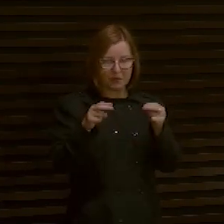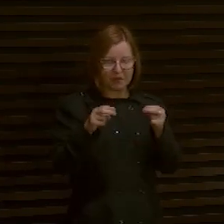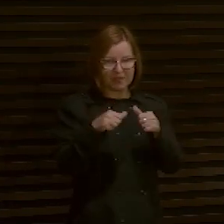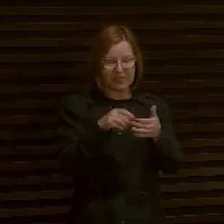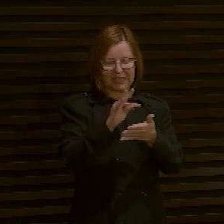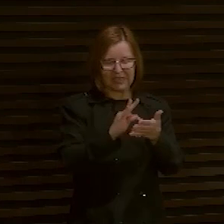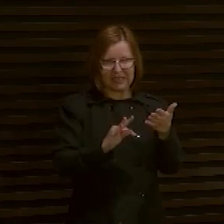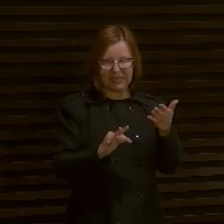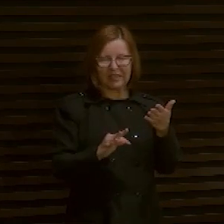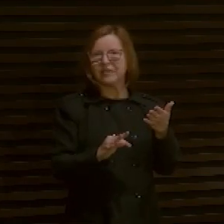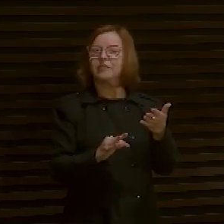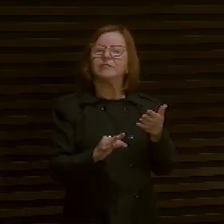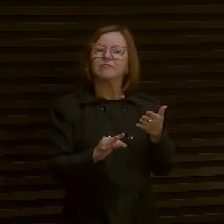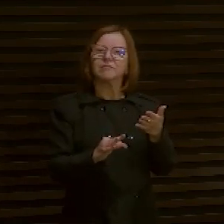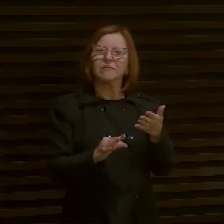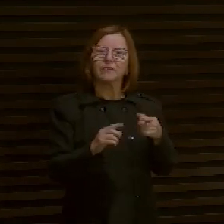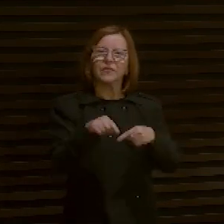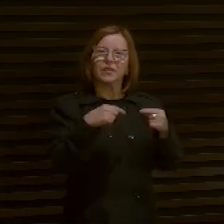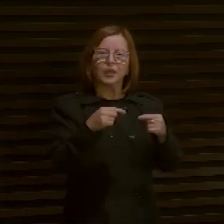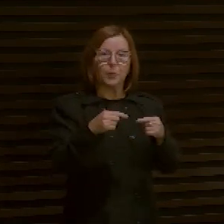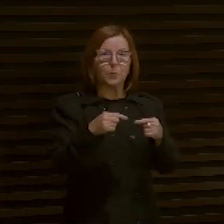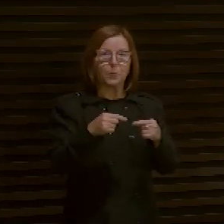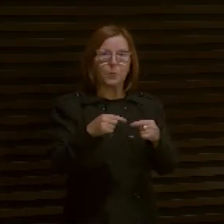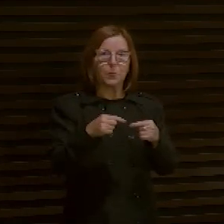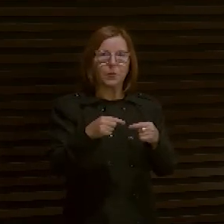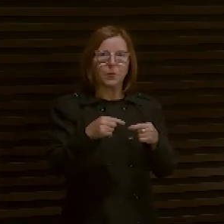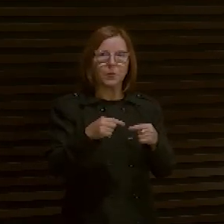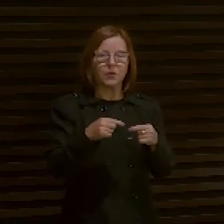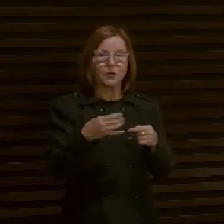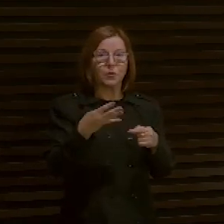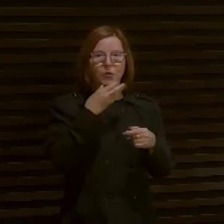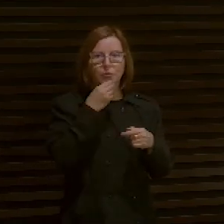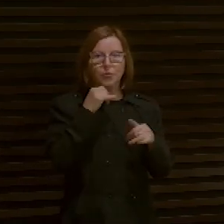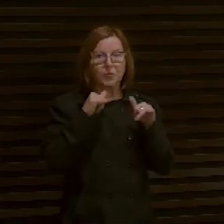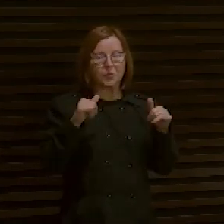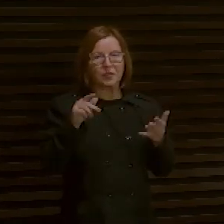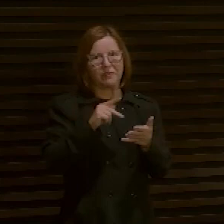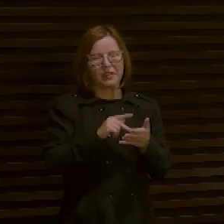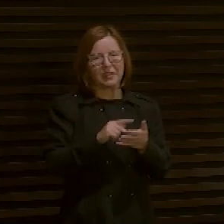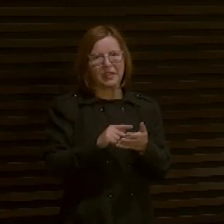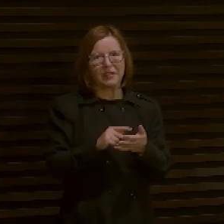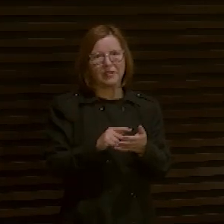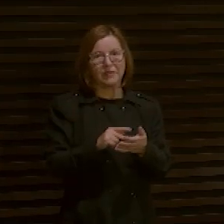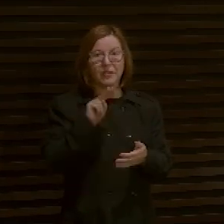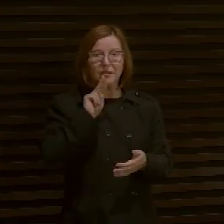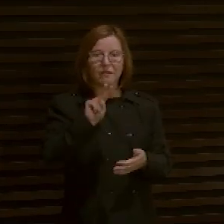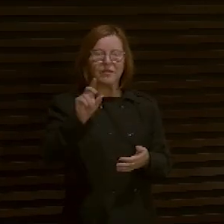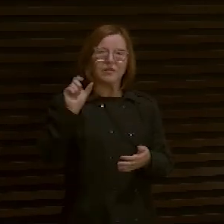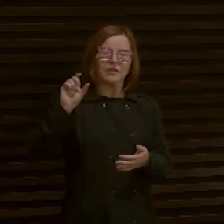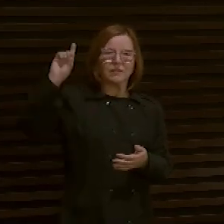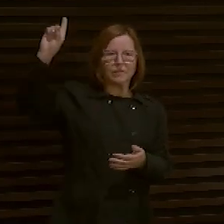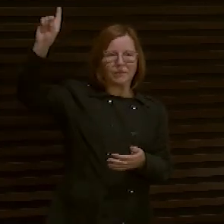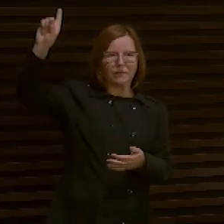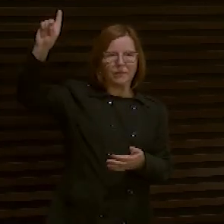um pouquinho mais para frente, depois que os leprosos anunciam a verdade, nós vemos que a palavra de